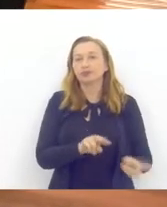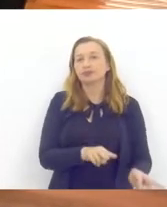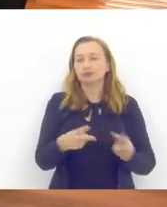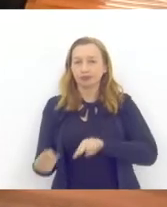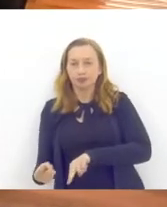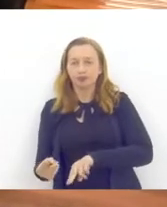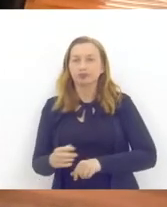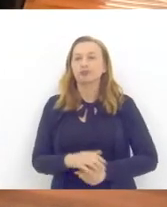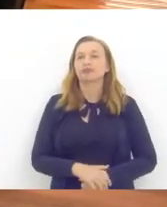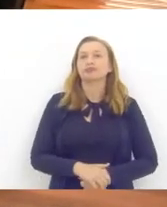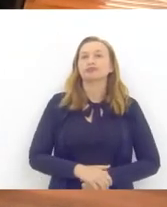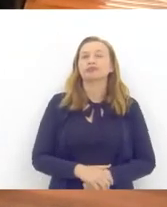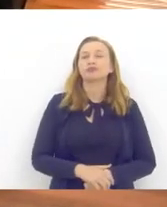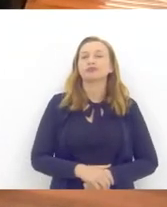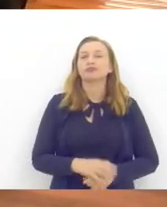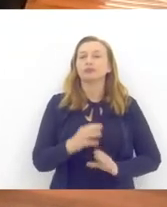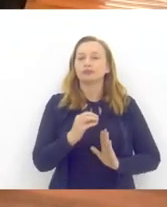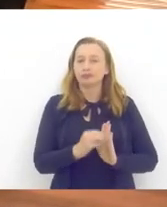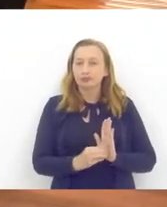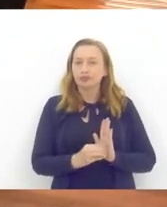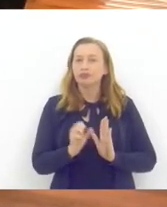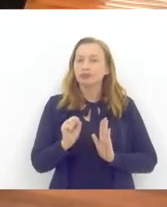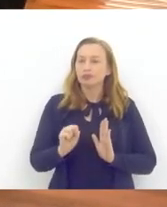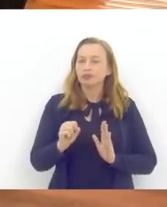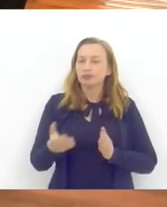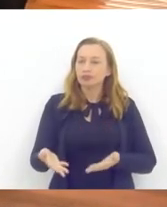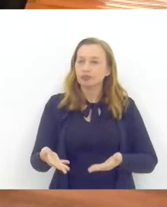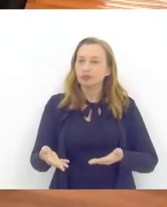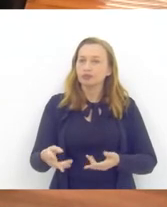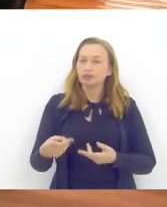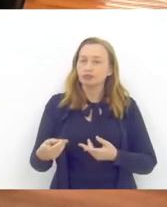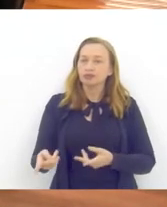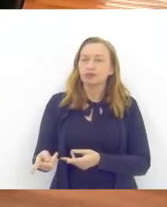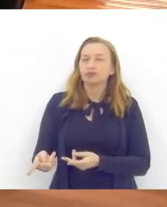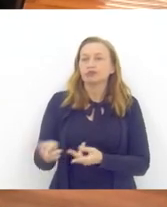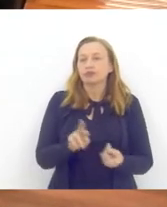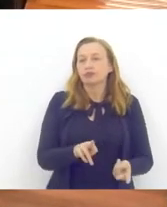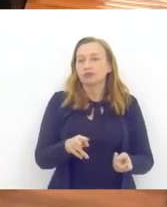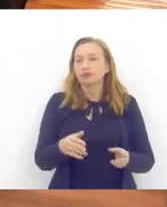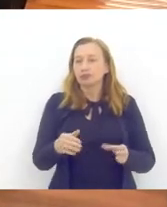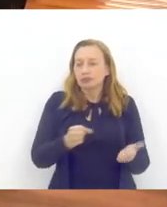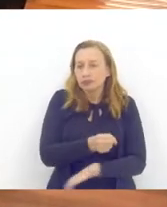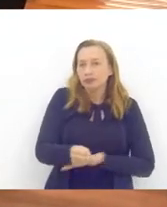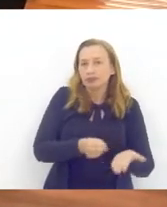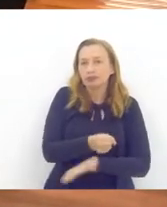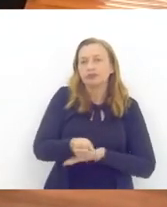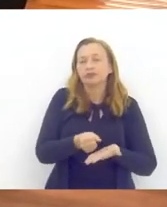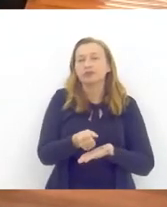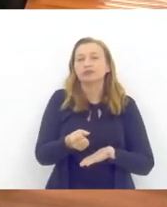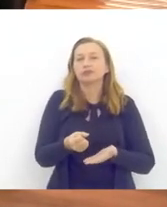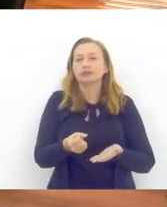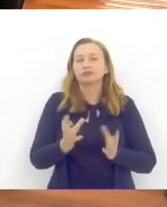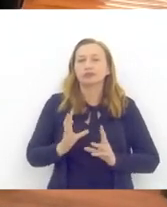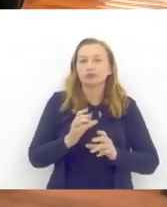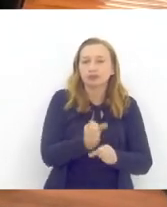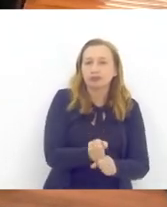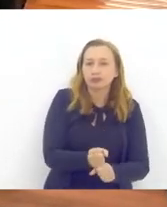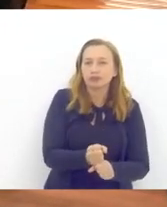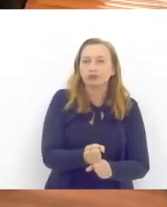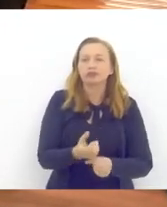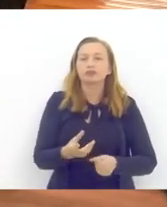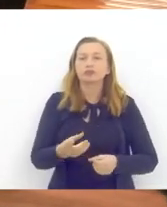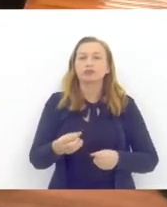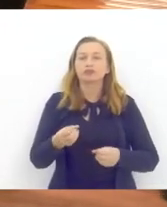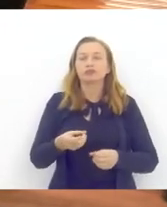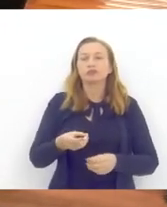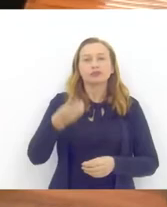Lúcia, por favor, que prepare um ofício, que vocês possam nos encaminhar essa base de cálculos. Porque é isso, nós vamos legislar, como o deputado Luiz Paulo fala, em última instância, o plenário é